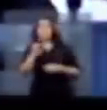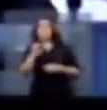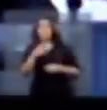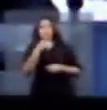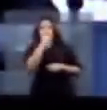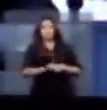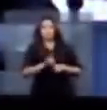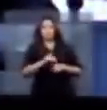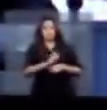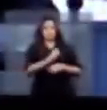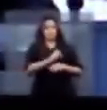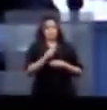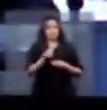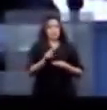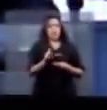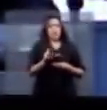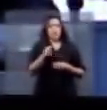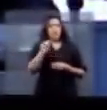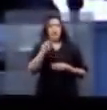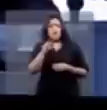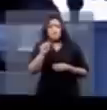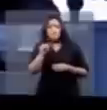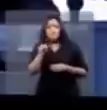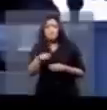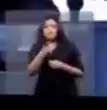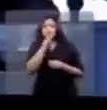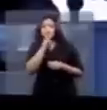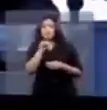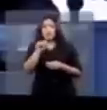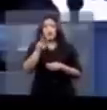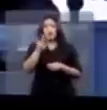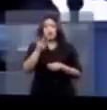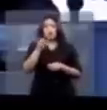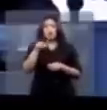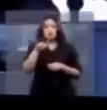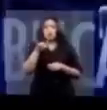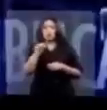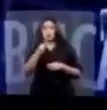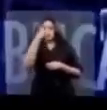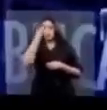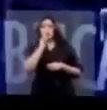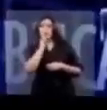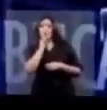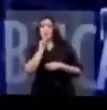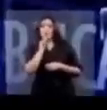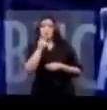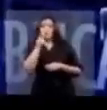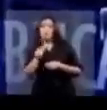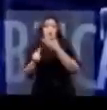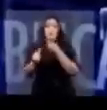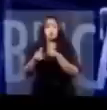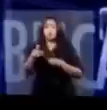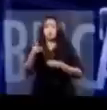autonomia para que homens e mulheres no seu belo prazer interrompam a vida das crianças até